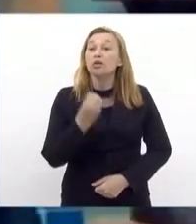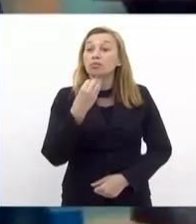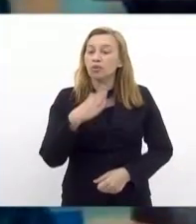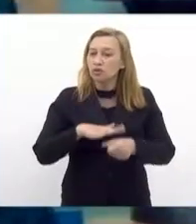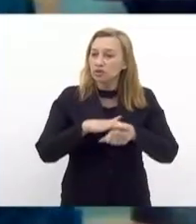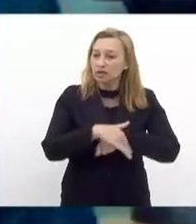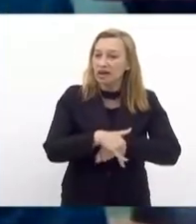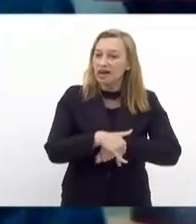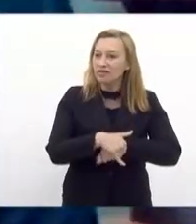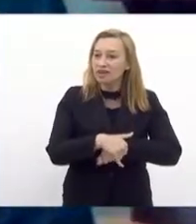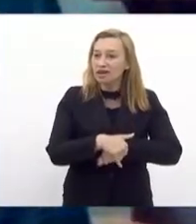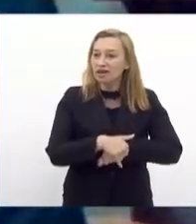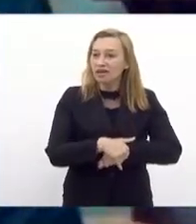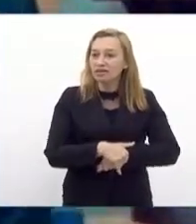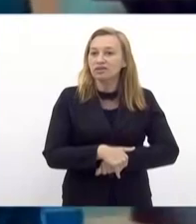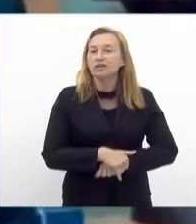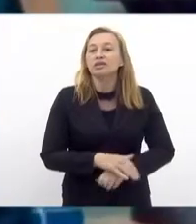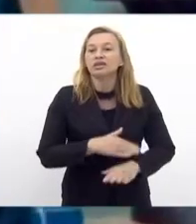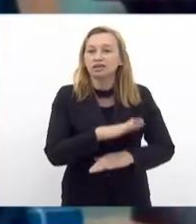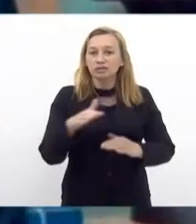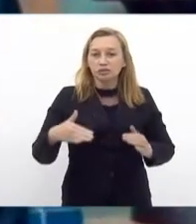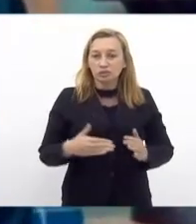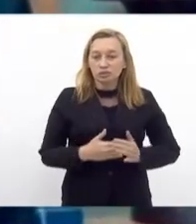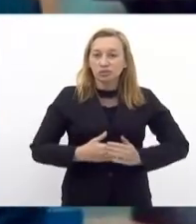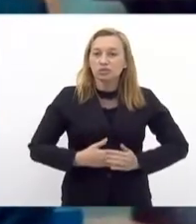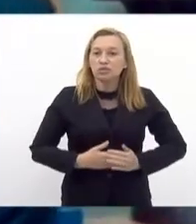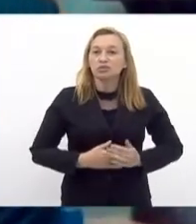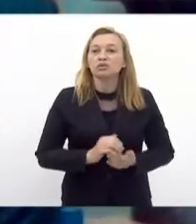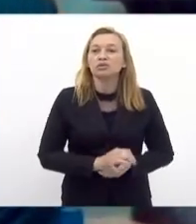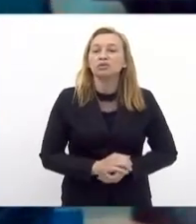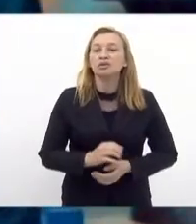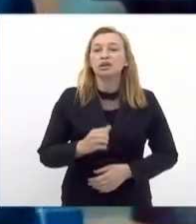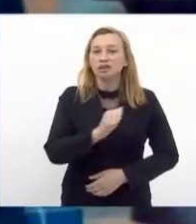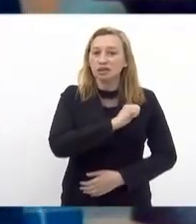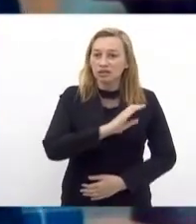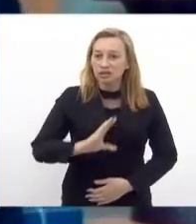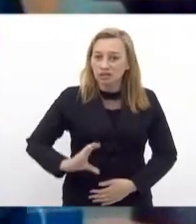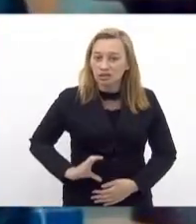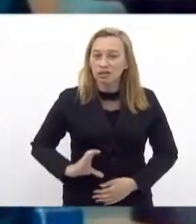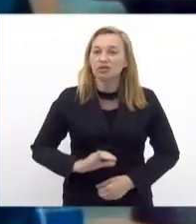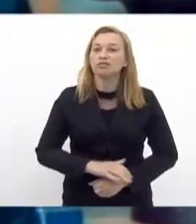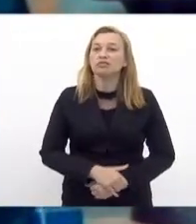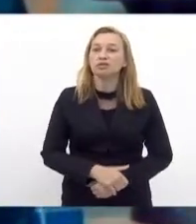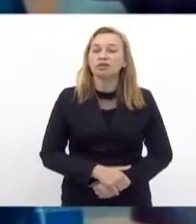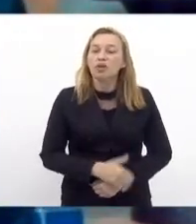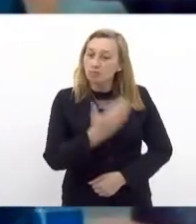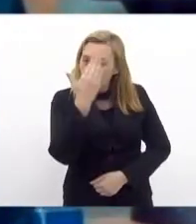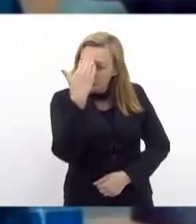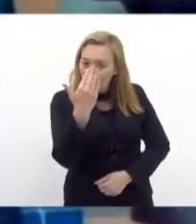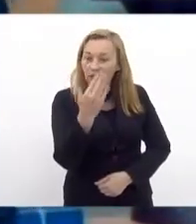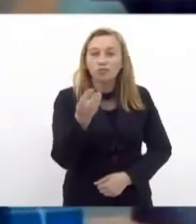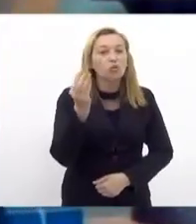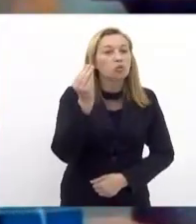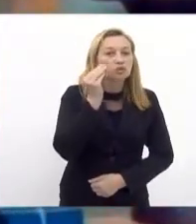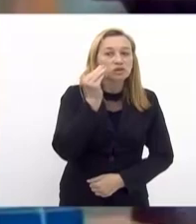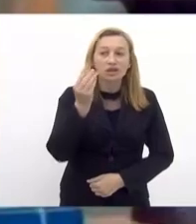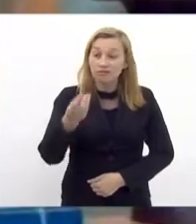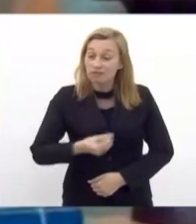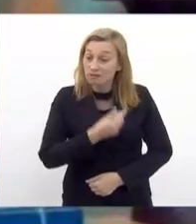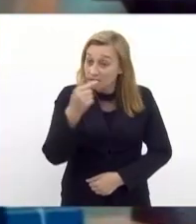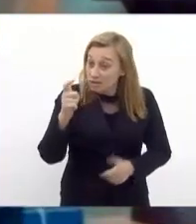Boa noite a todos. Boa noite, presidente, governador André Siciliano. Muito obrigado pela oportunidade de estar